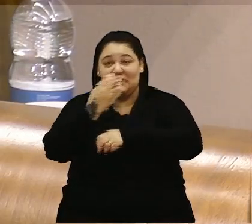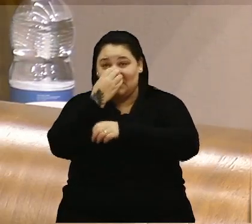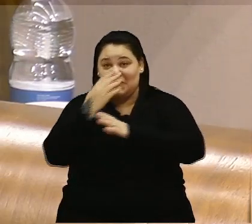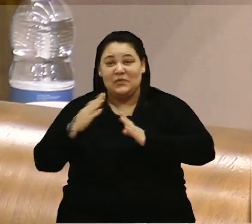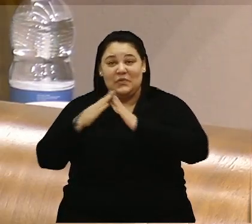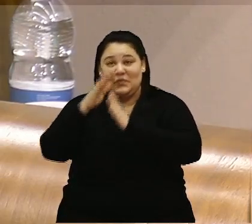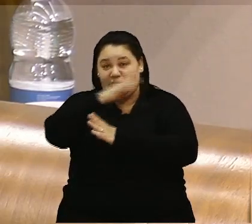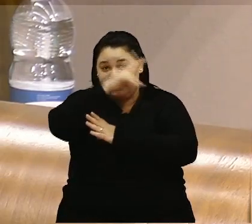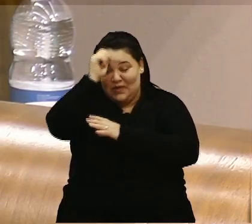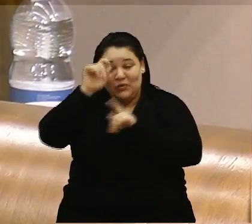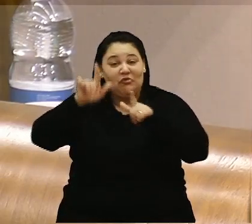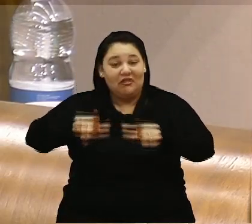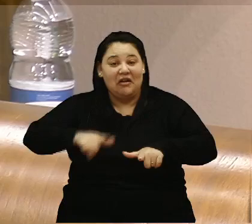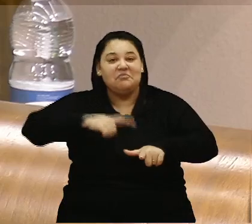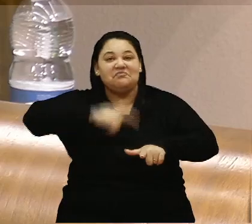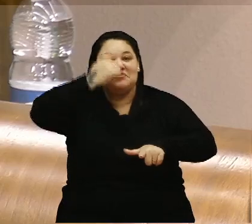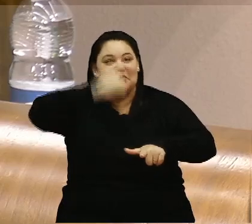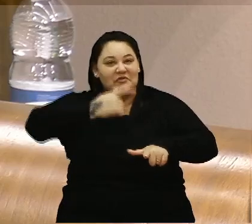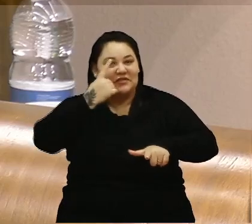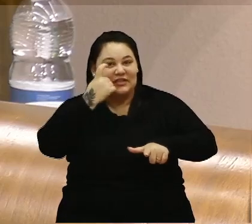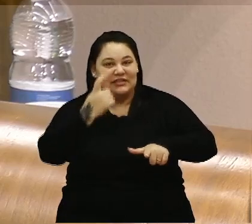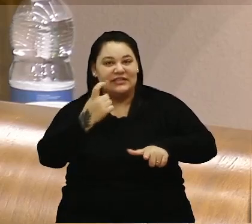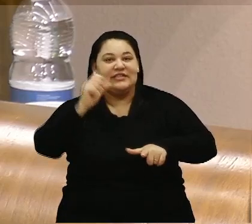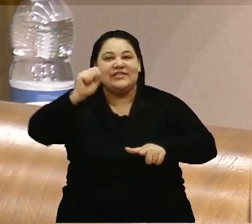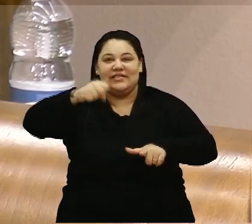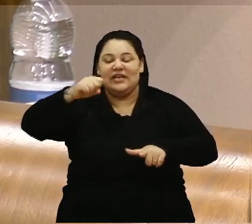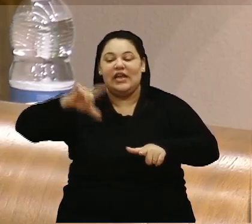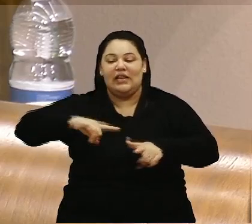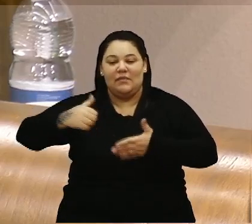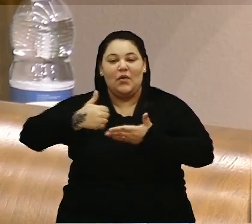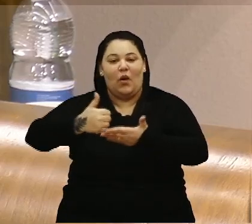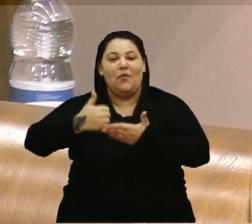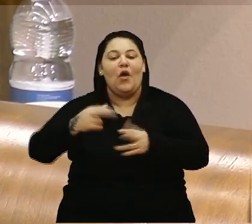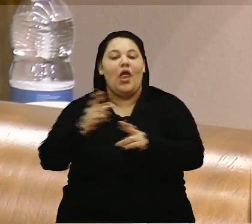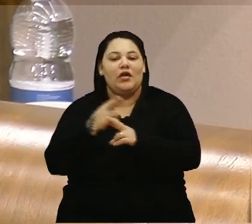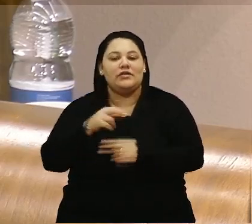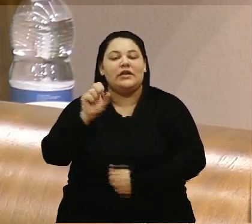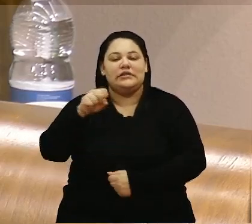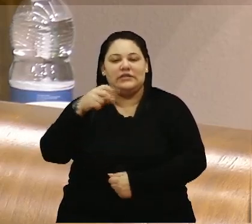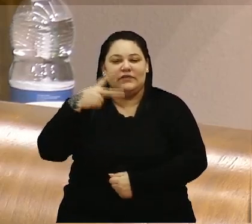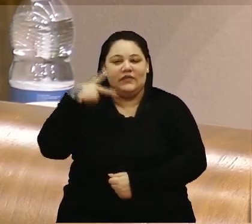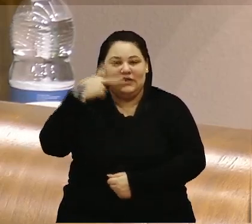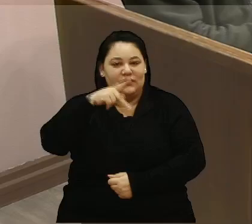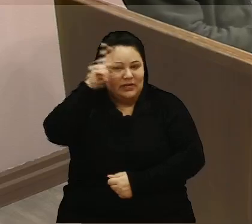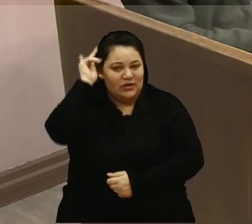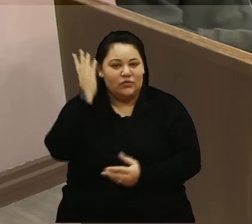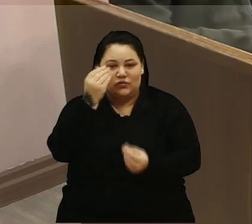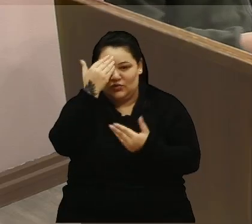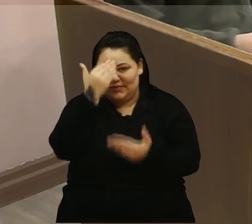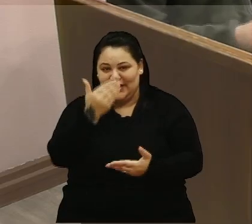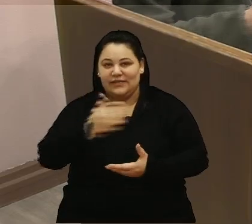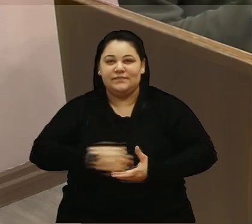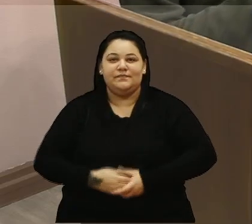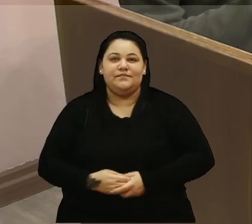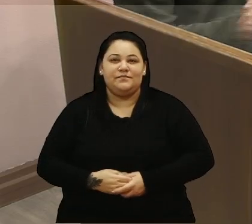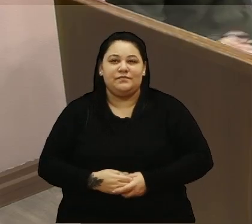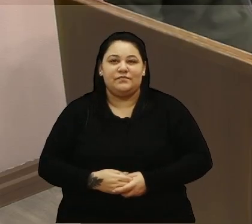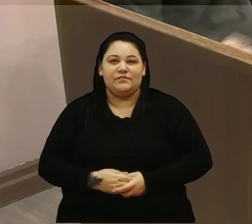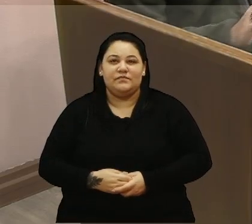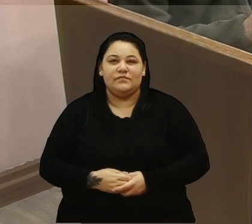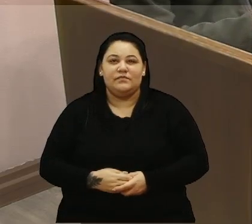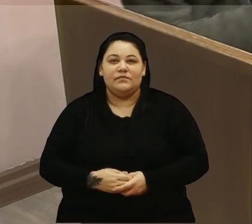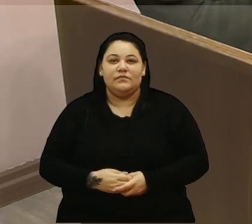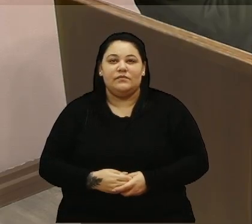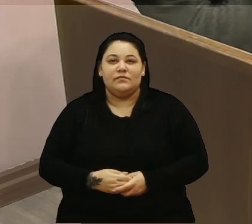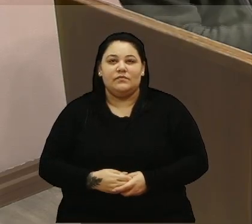acho muito interessante e vai ter meu apoio em relação a isso, vereador Iago, muito obrigada. Só para finalizar, que talvez não vai dar tempo,